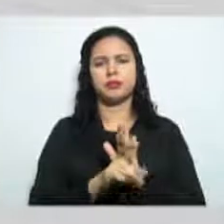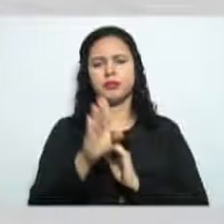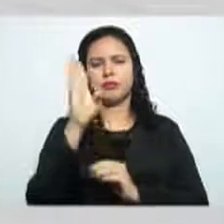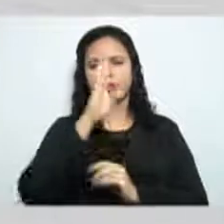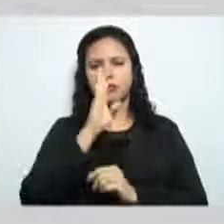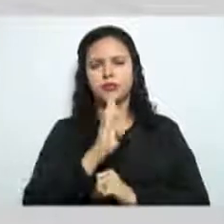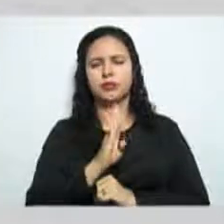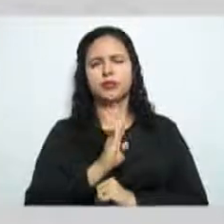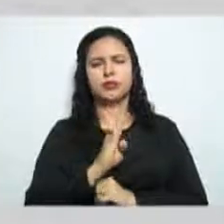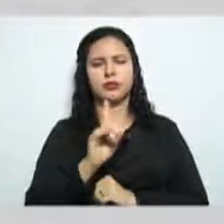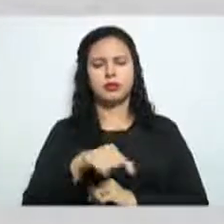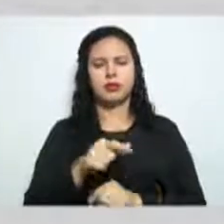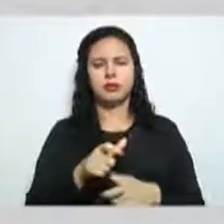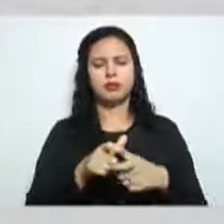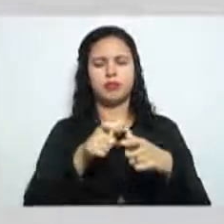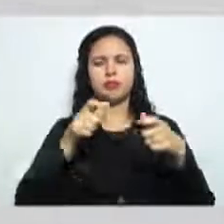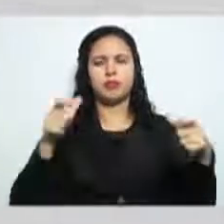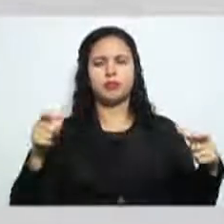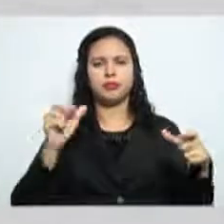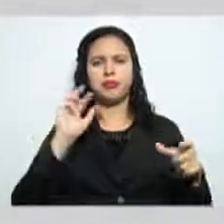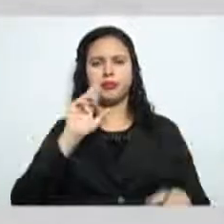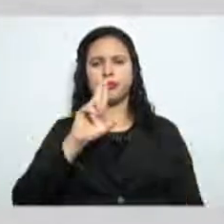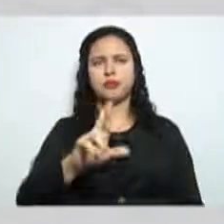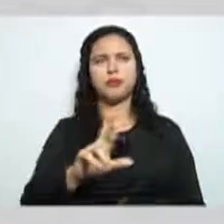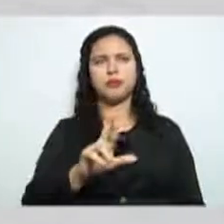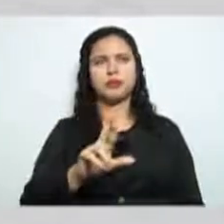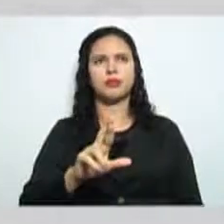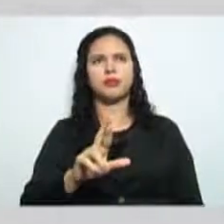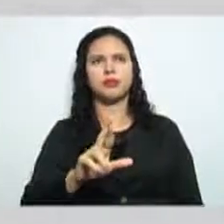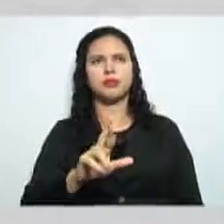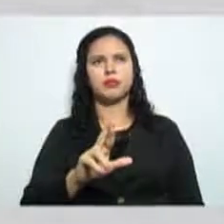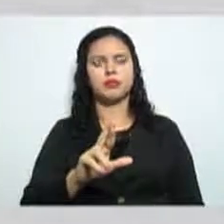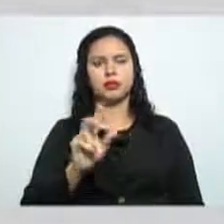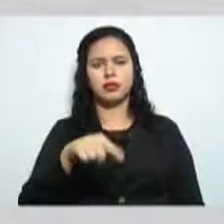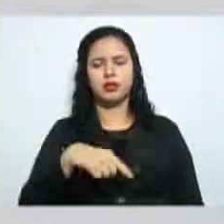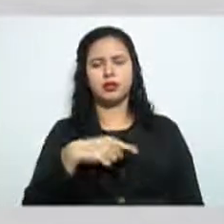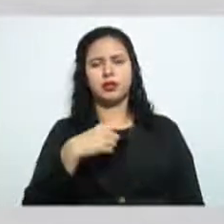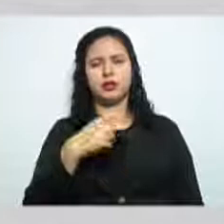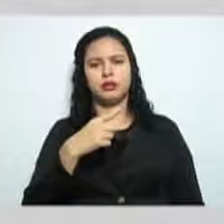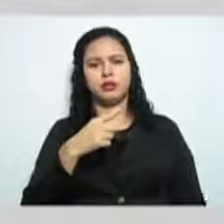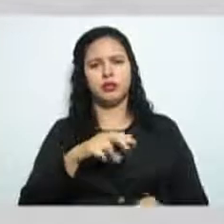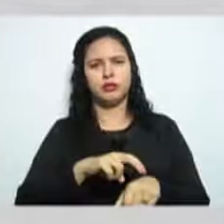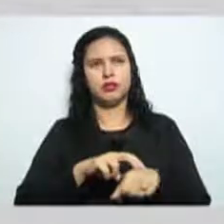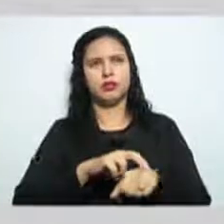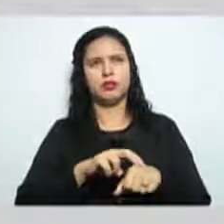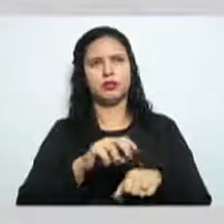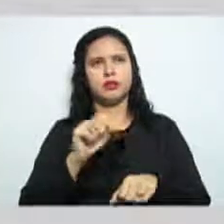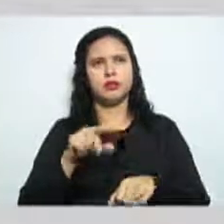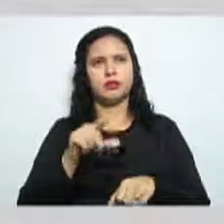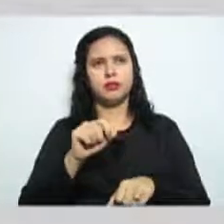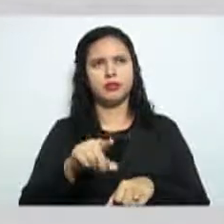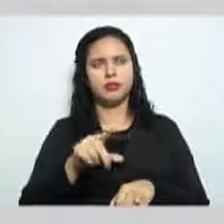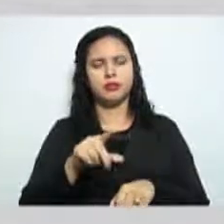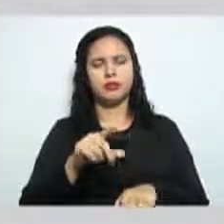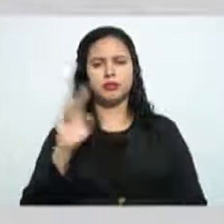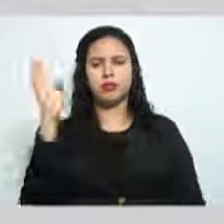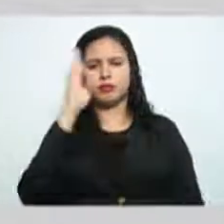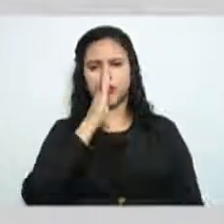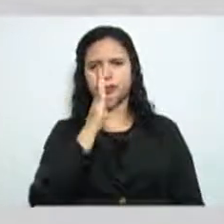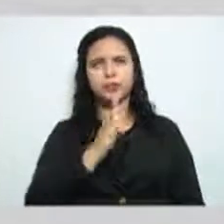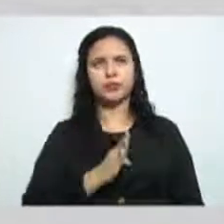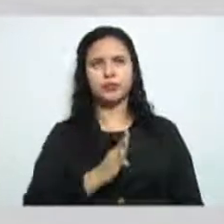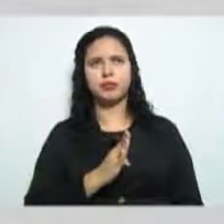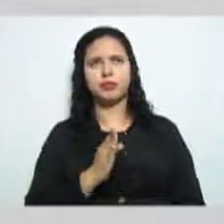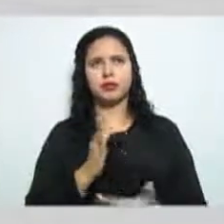muito maiores de desempenho, resultados, não sei se vocês conseguem diferenciar o verde do azul, mas o Brasil está basicamente verde nessa parte, e eu com